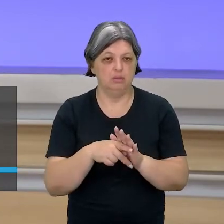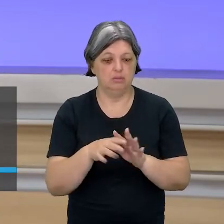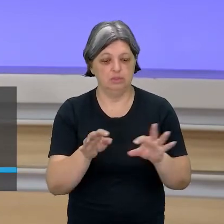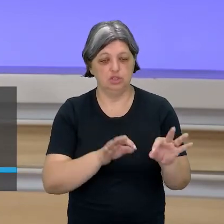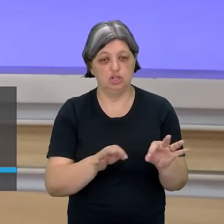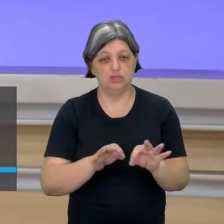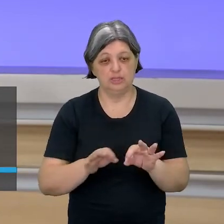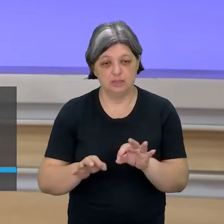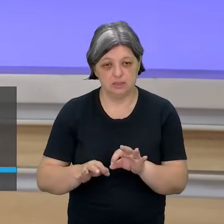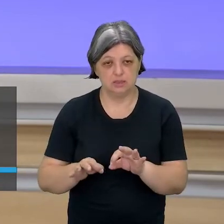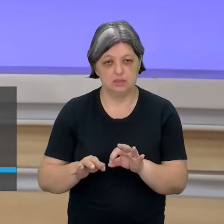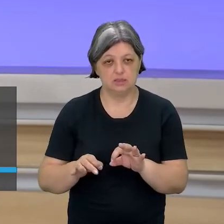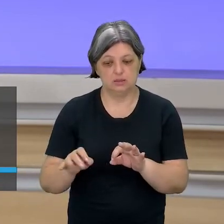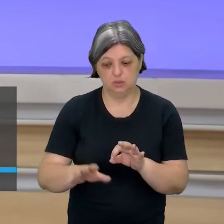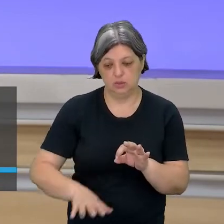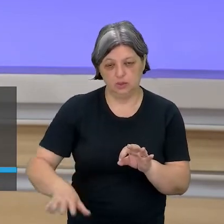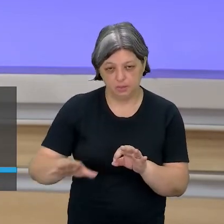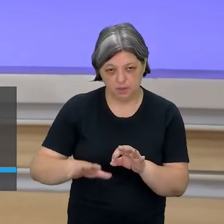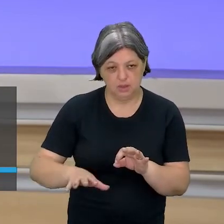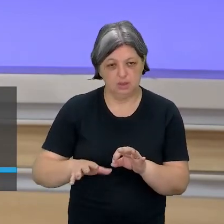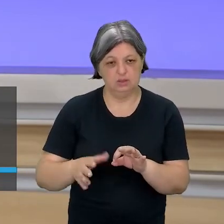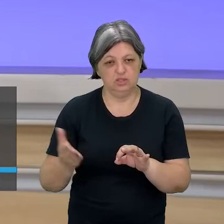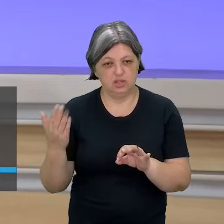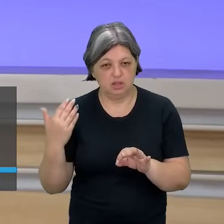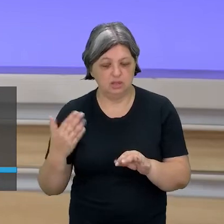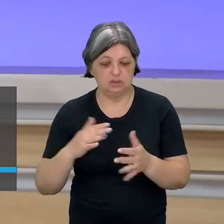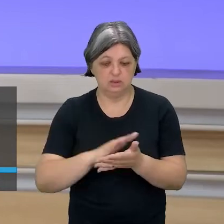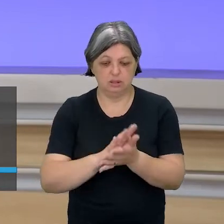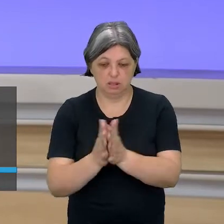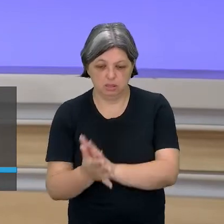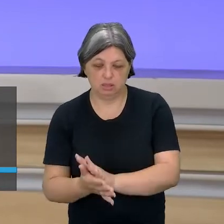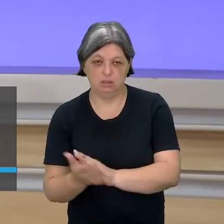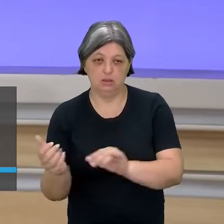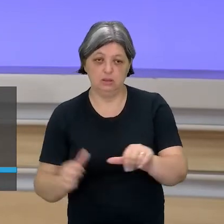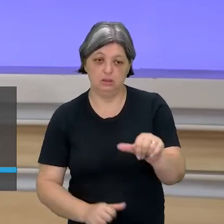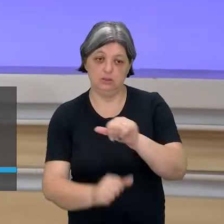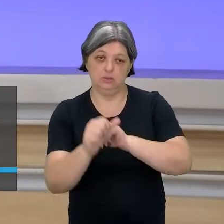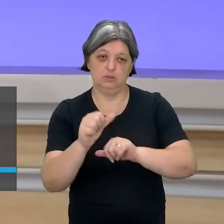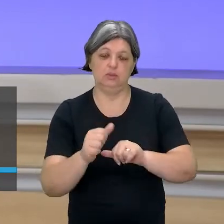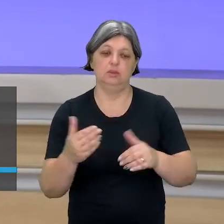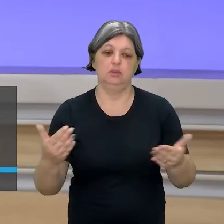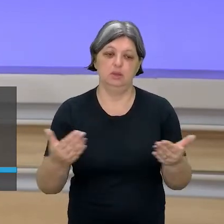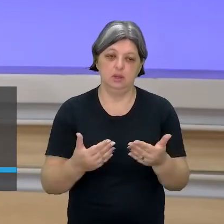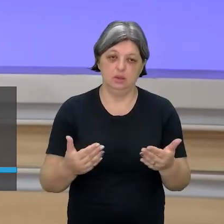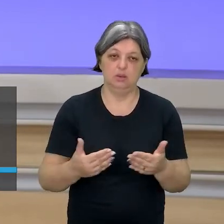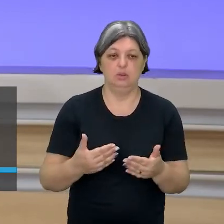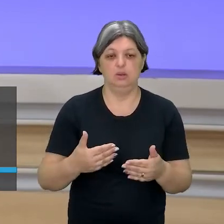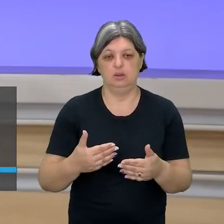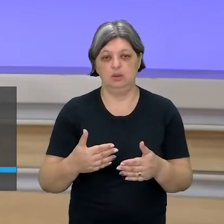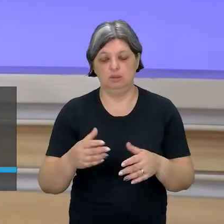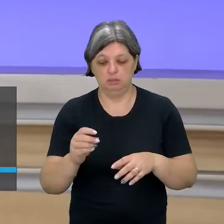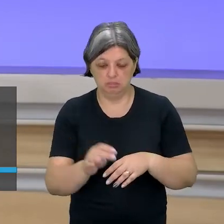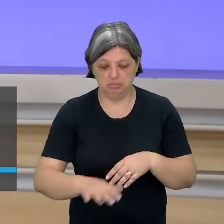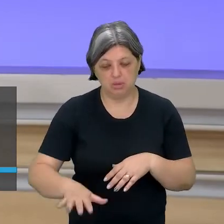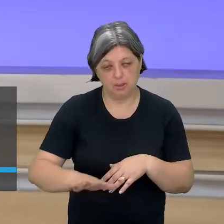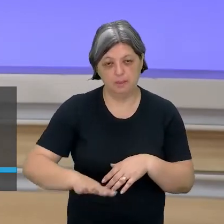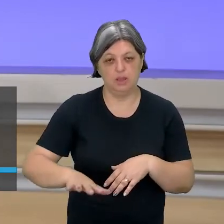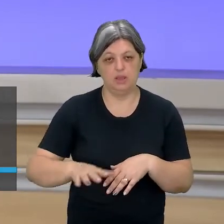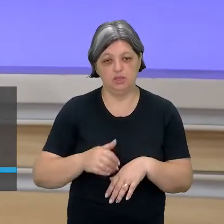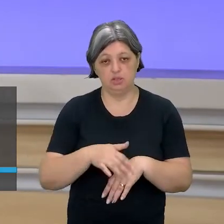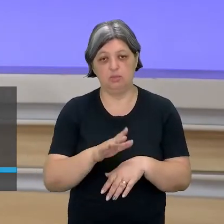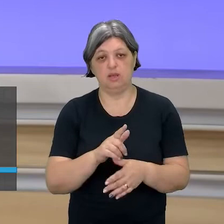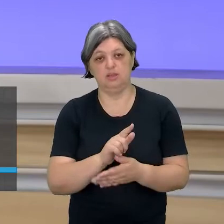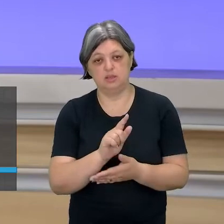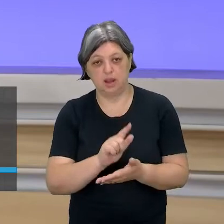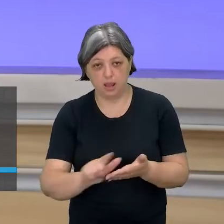recolocação, né, de um ambiente que estava degradado num ambiente agora menos poluído, né? Então é um processo de recuperação